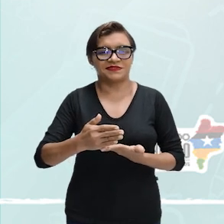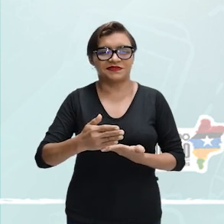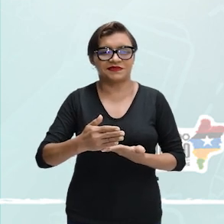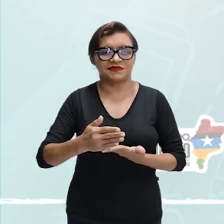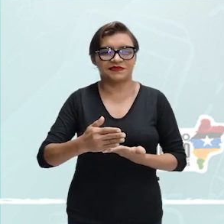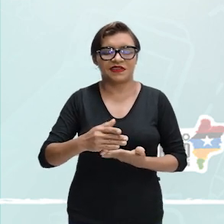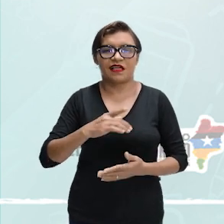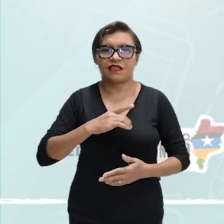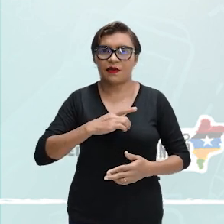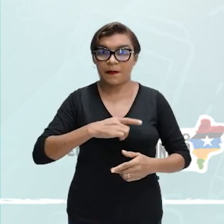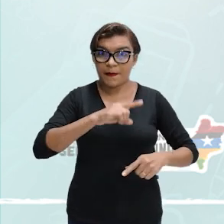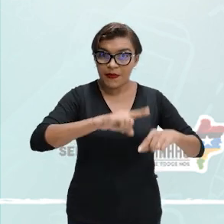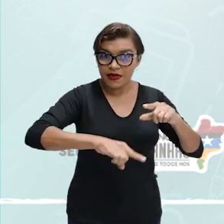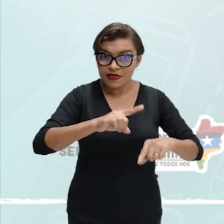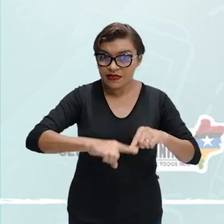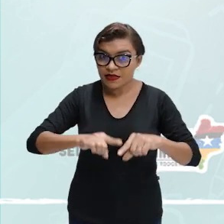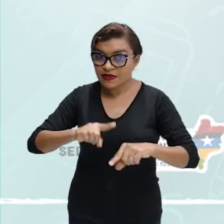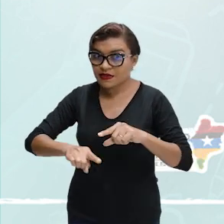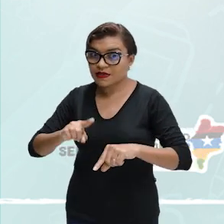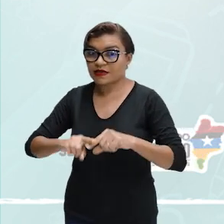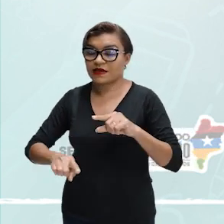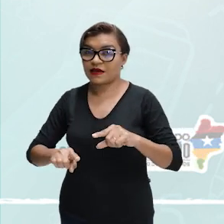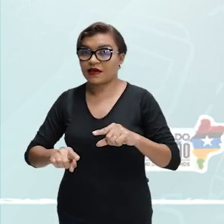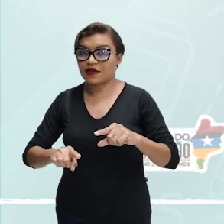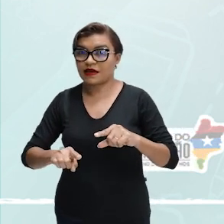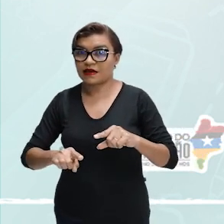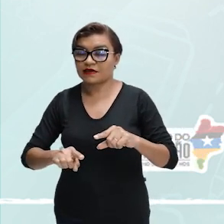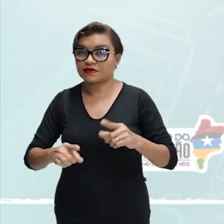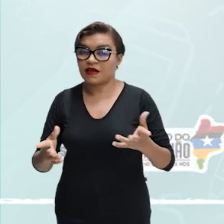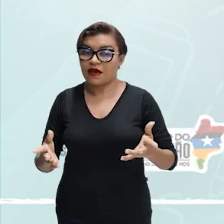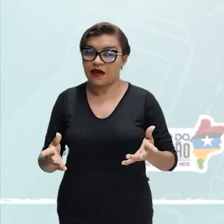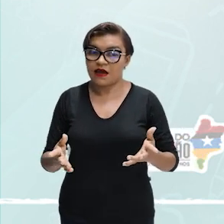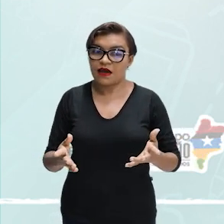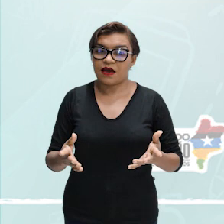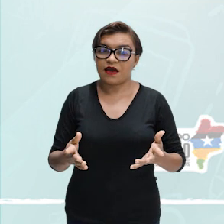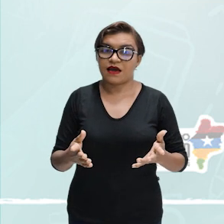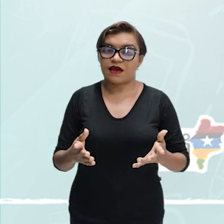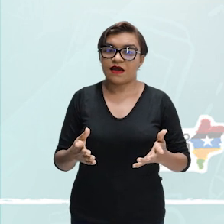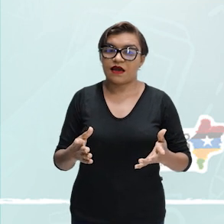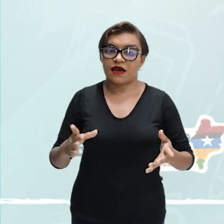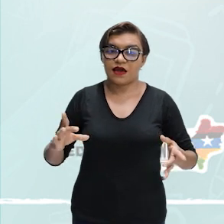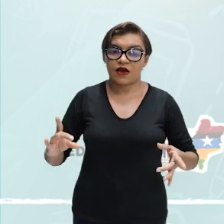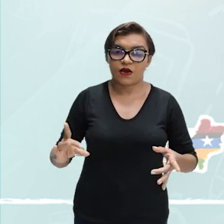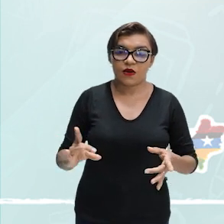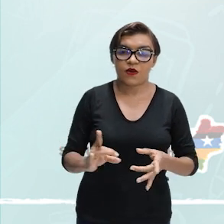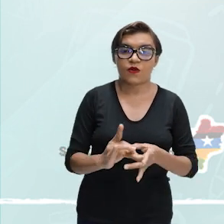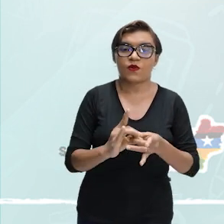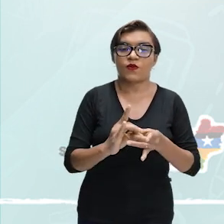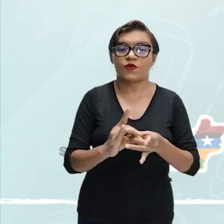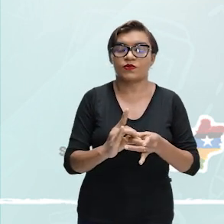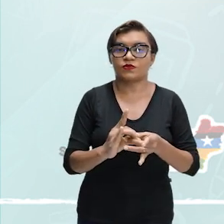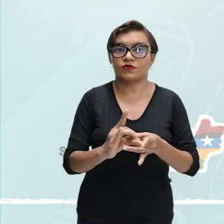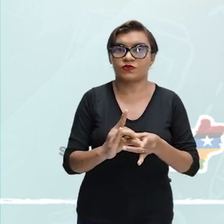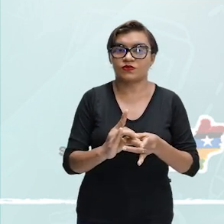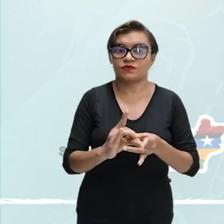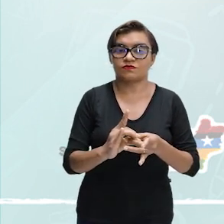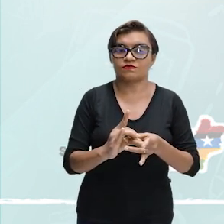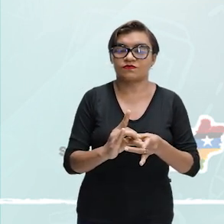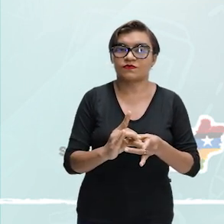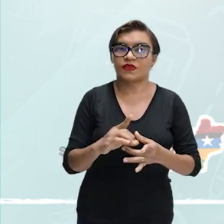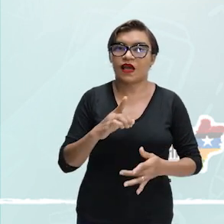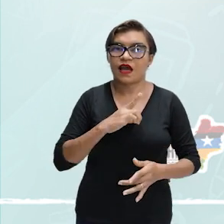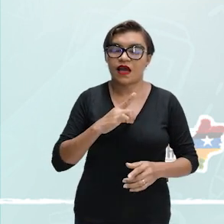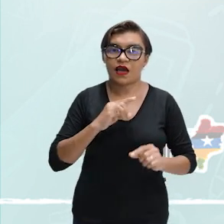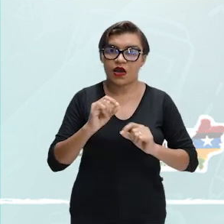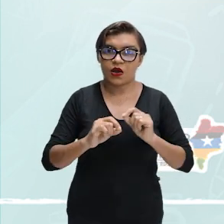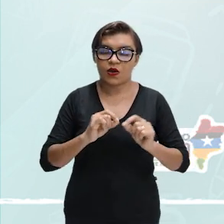Os materiais semicondutores, eles são materiais que possuem baixa condutividade elétrica, ok? Então, eles